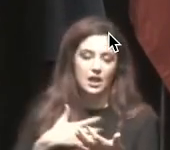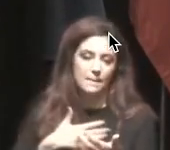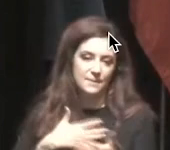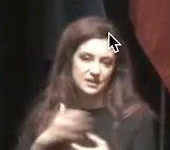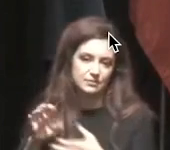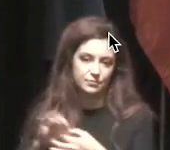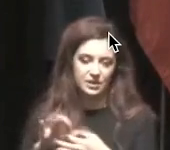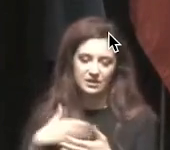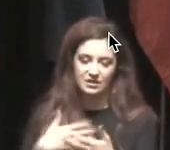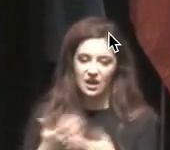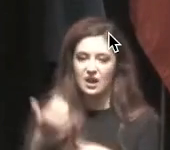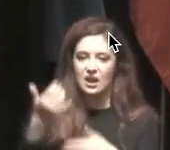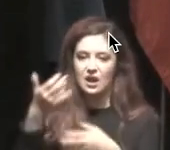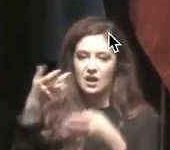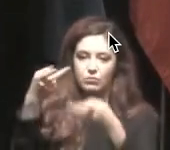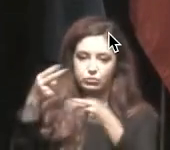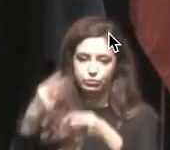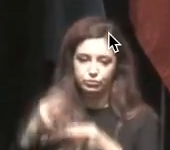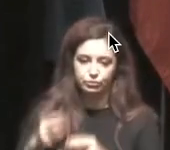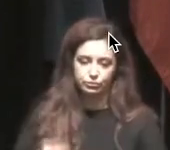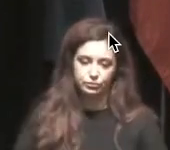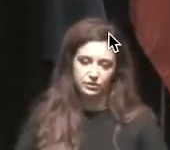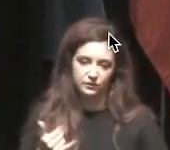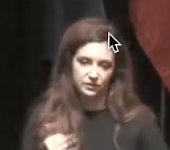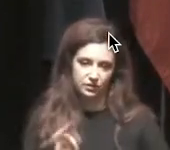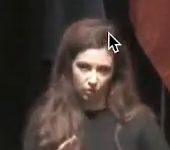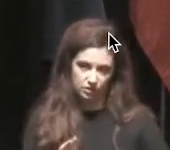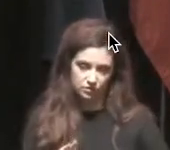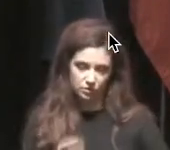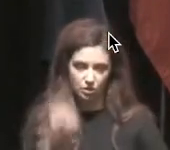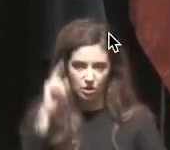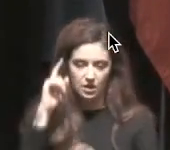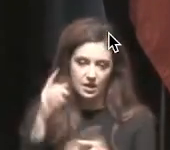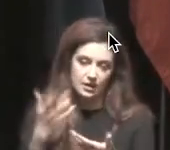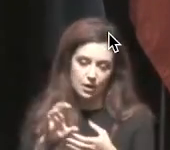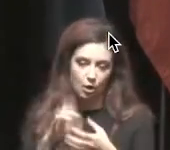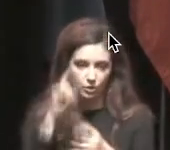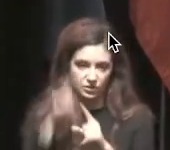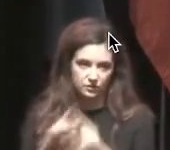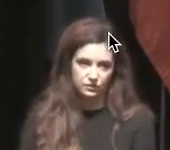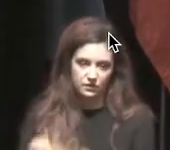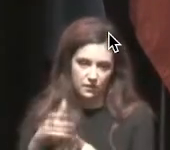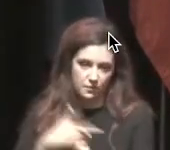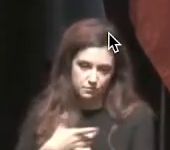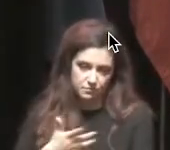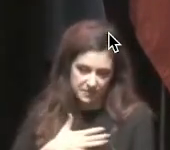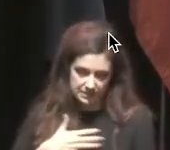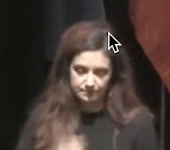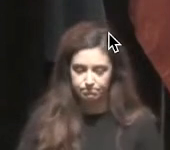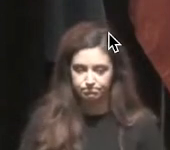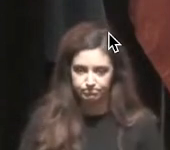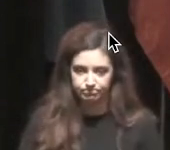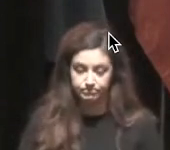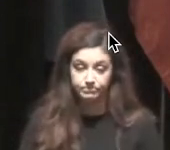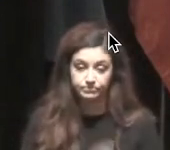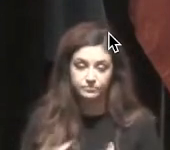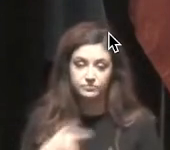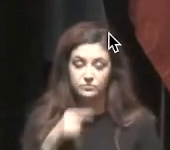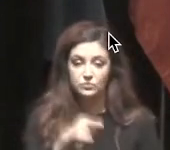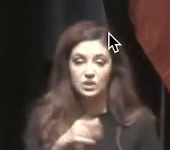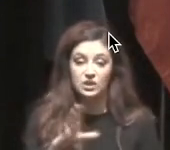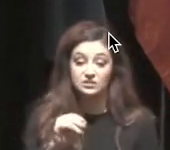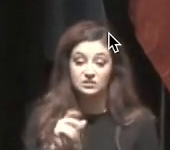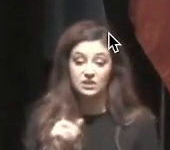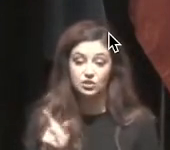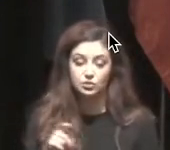Lisboa caiu 24 lugares no ranking de melhores cidades para desenvolvimento de startups. Sr. Presidente Carlos Moedas, tem agora 10 meses